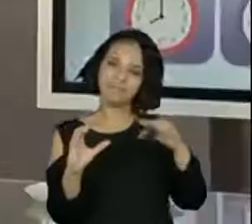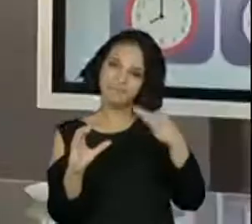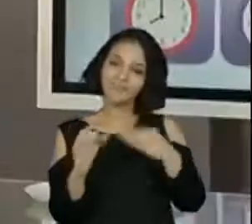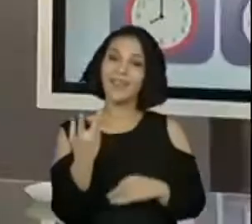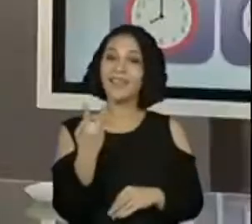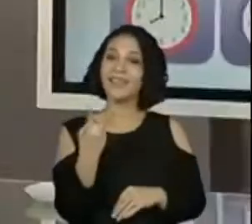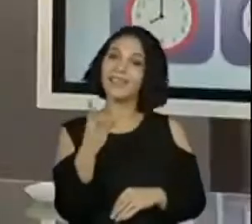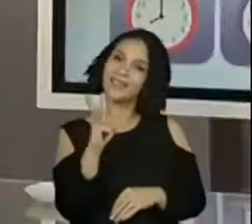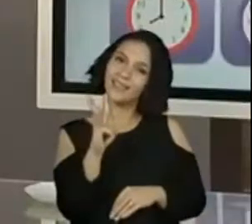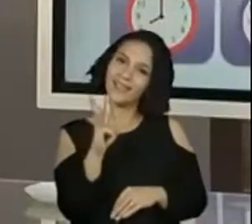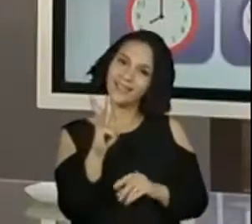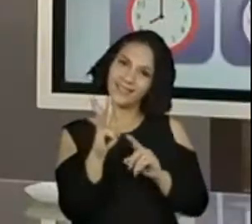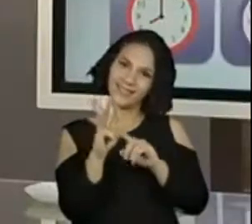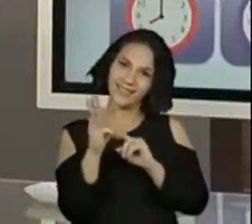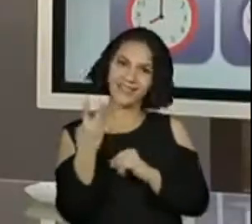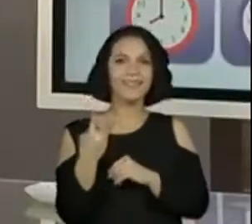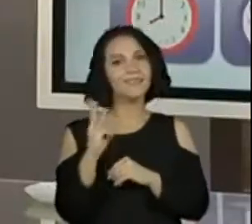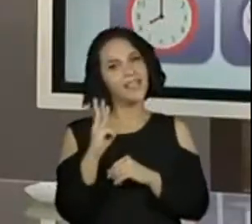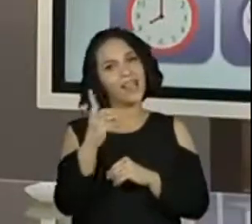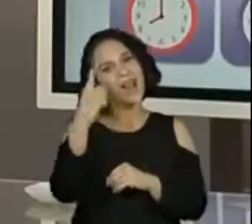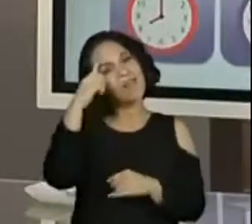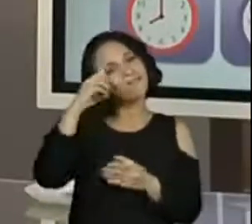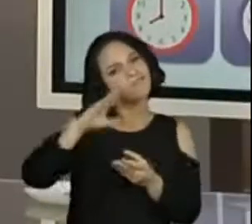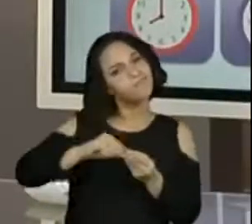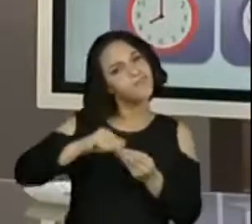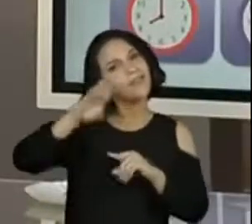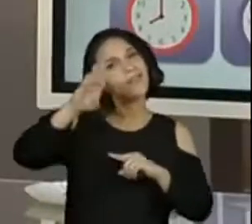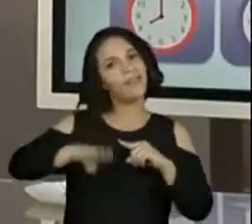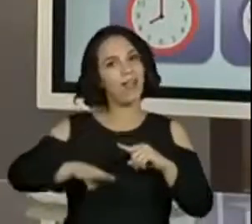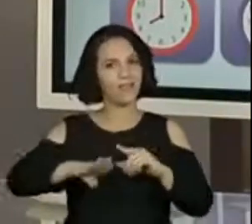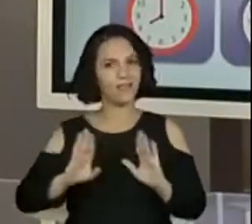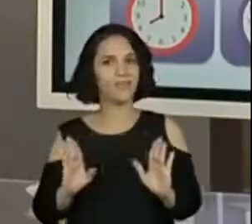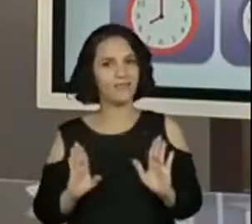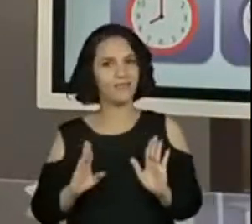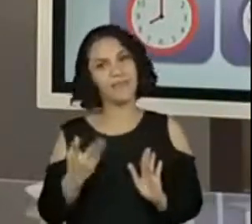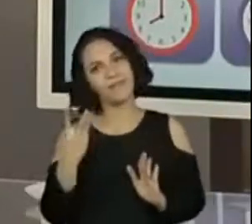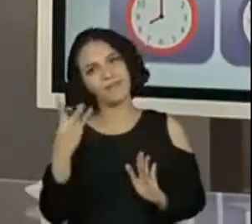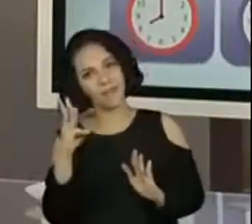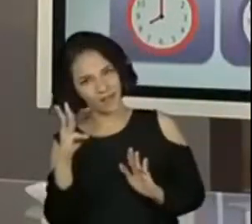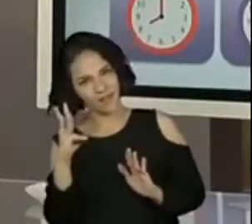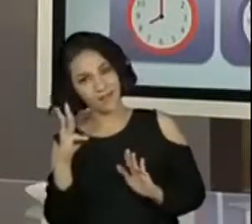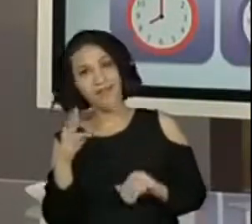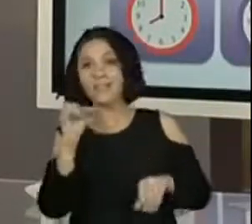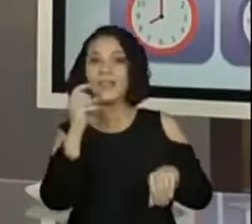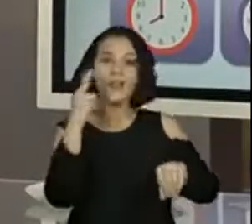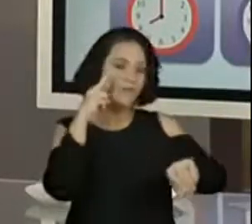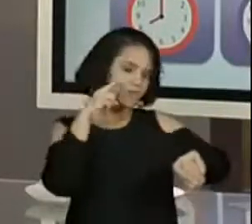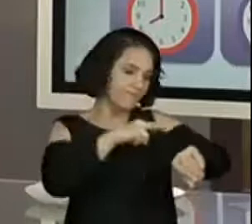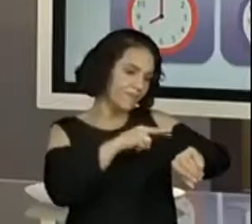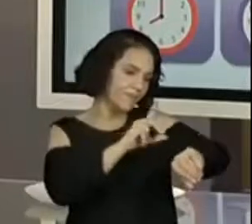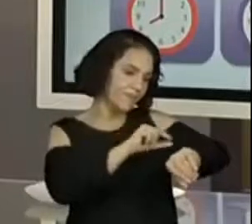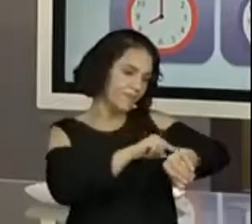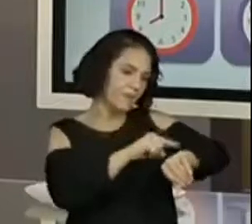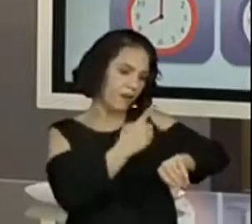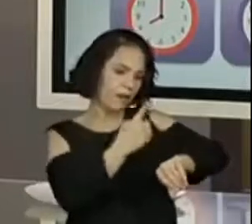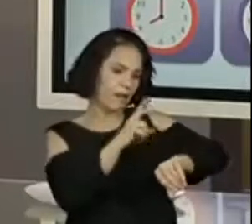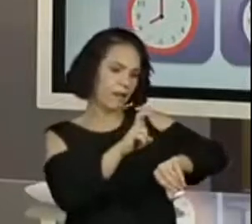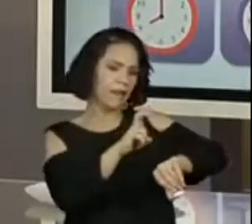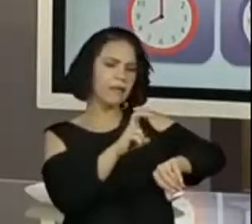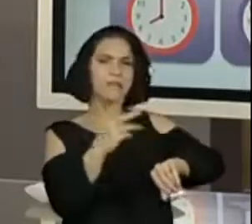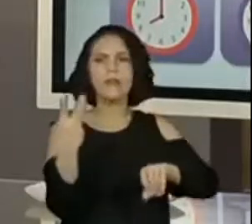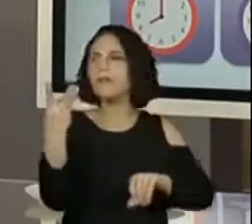Então, 15 horas representam 3 horas no relógio de ponteiro, porque é a segunda volta